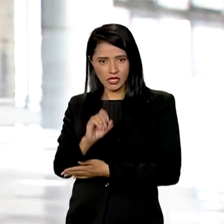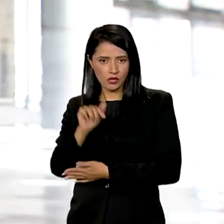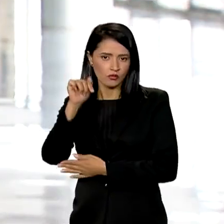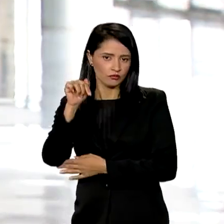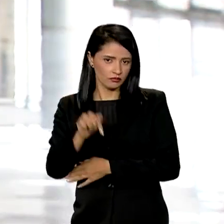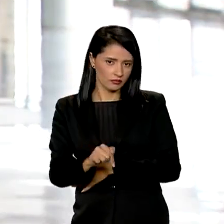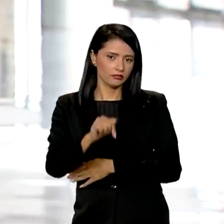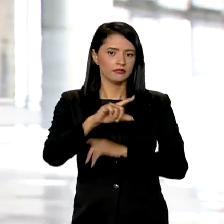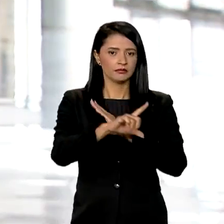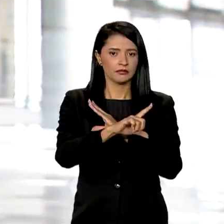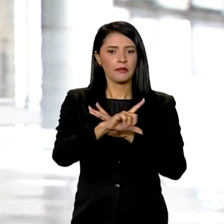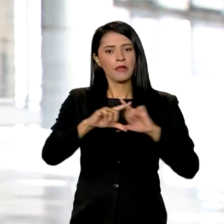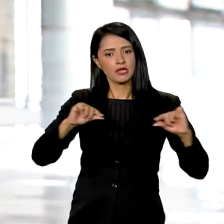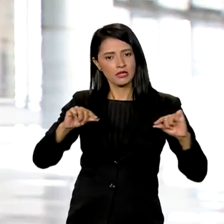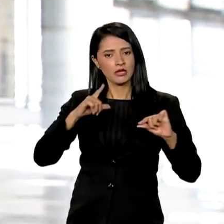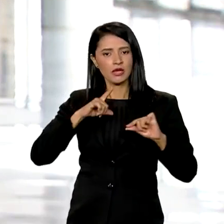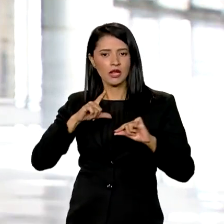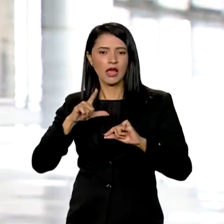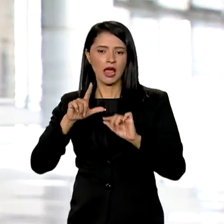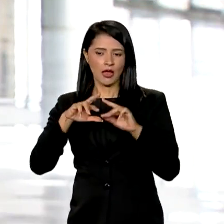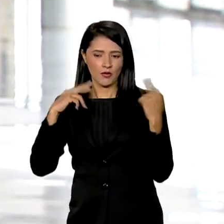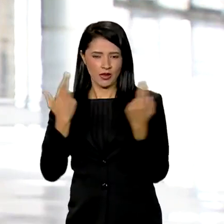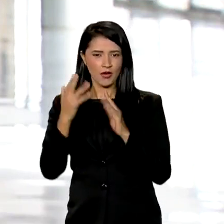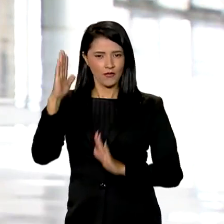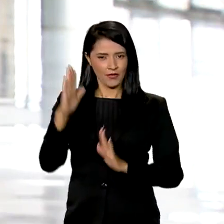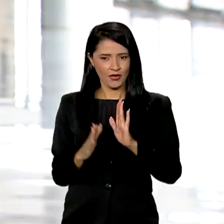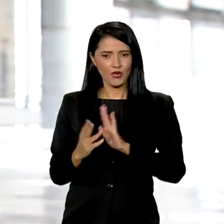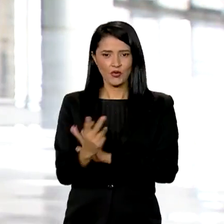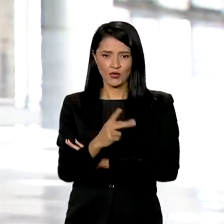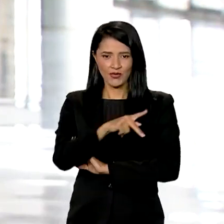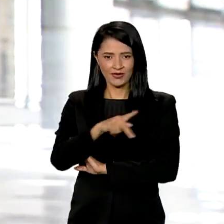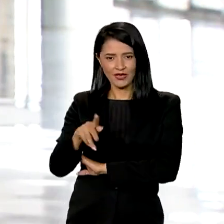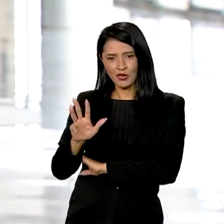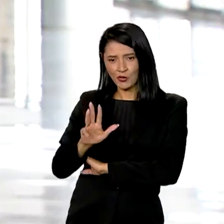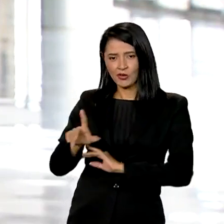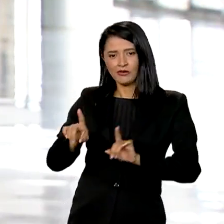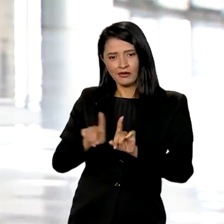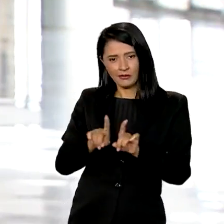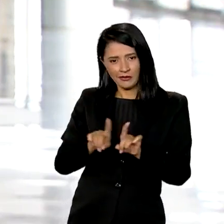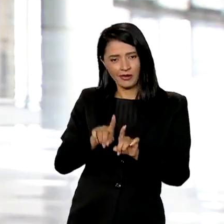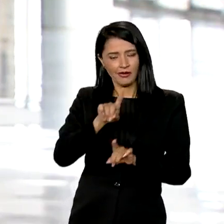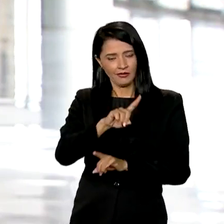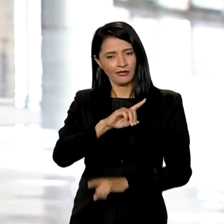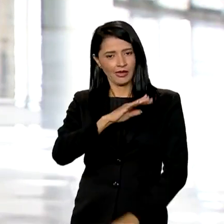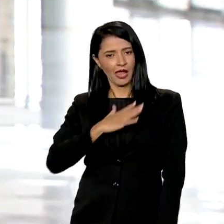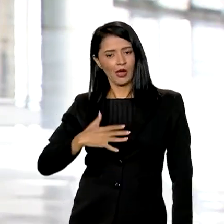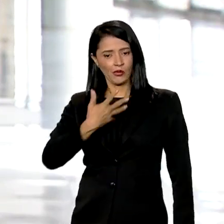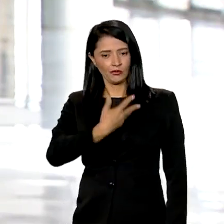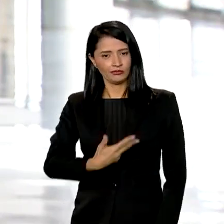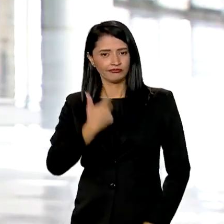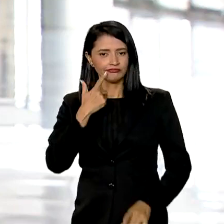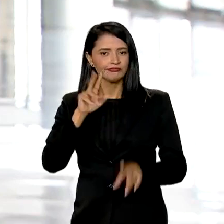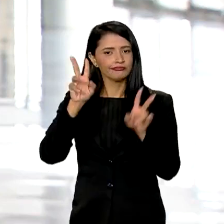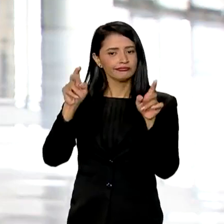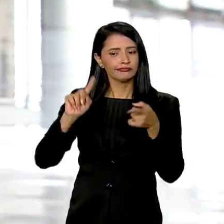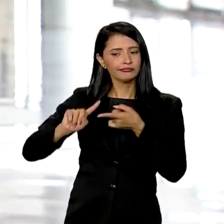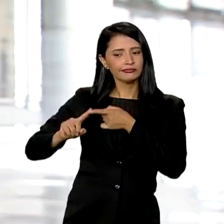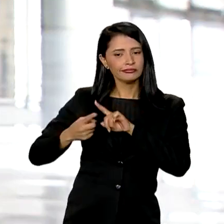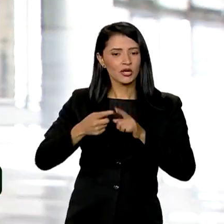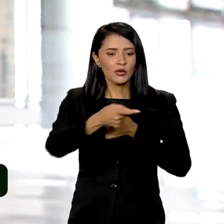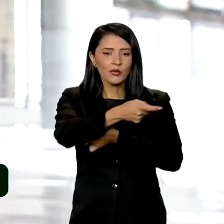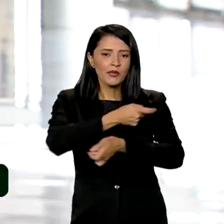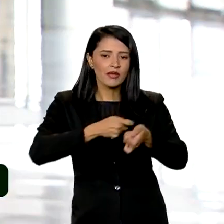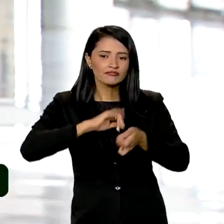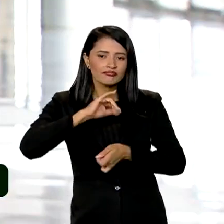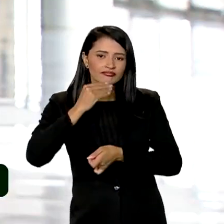durante a reunião o presidente Lula e o presidente da Croácia, Zoran Milanovic, trataram de temas como comércio e